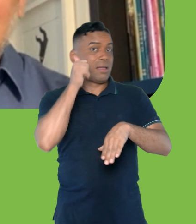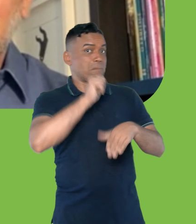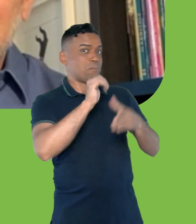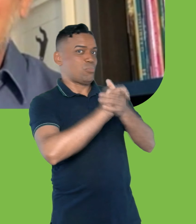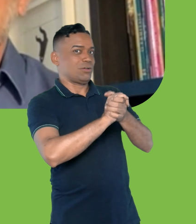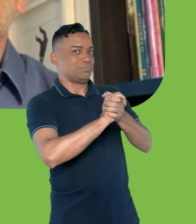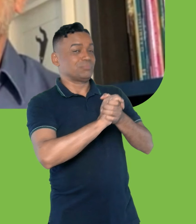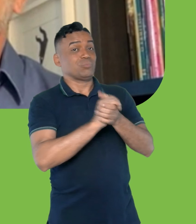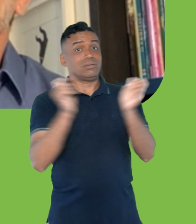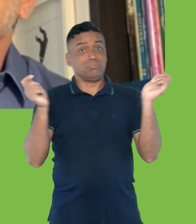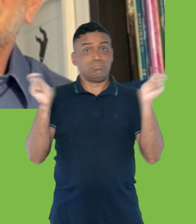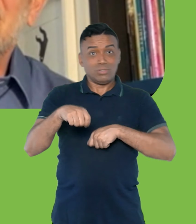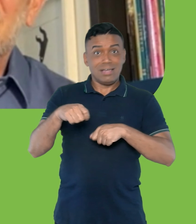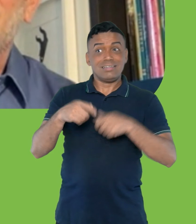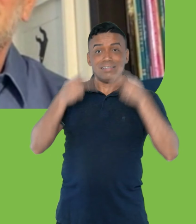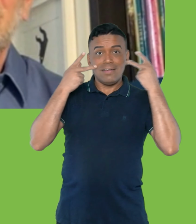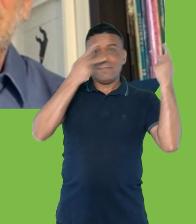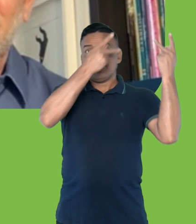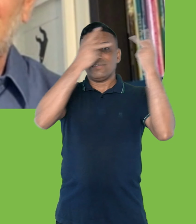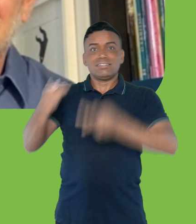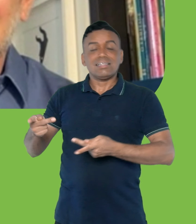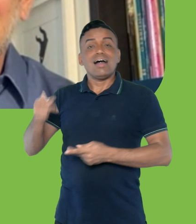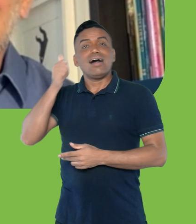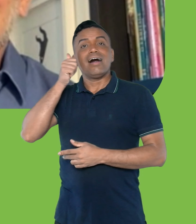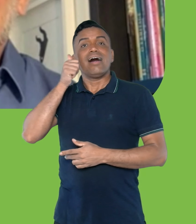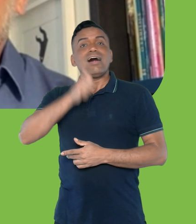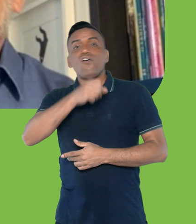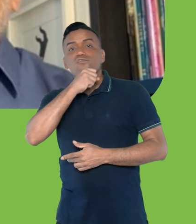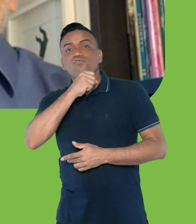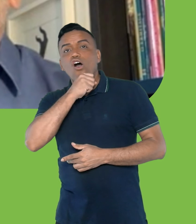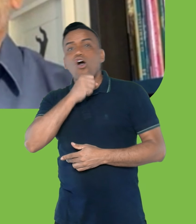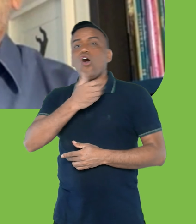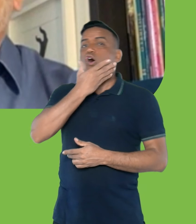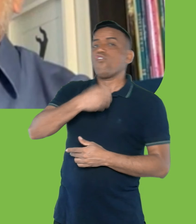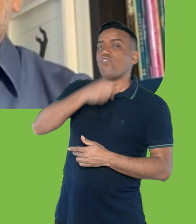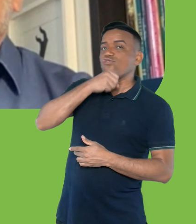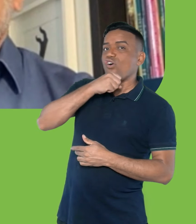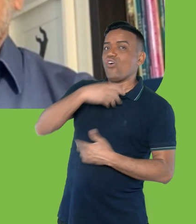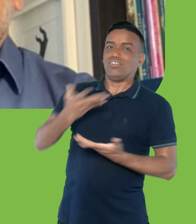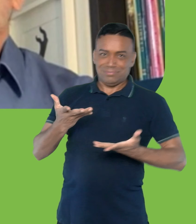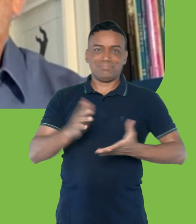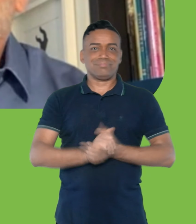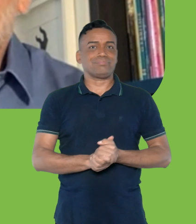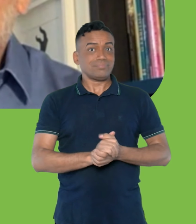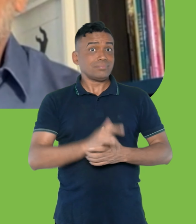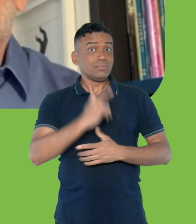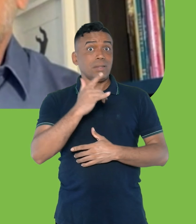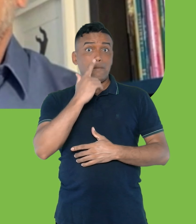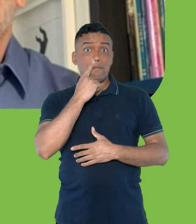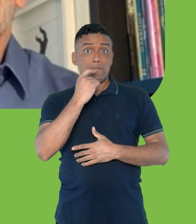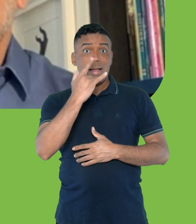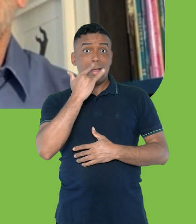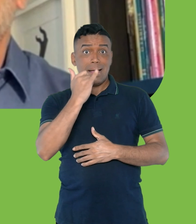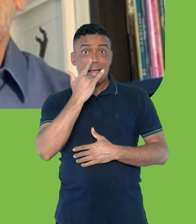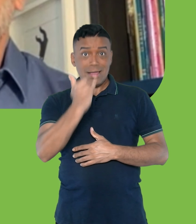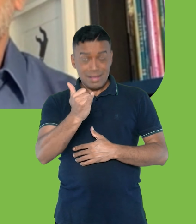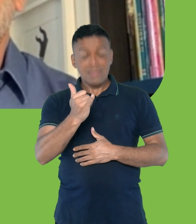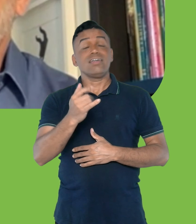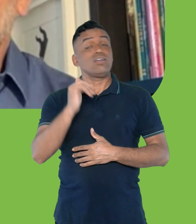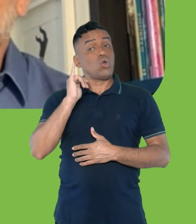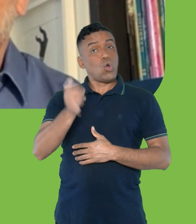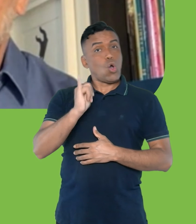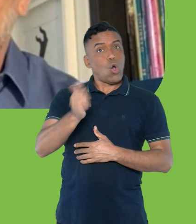para que eles pudessem então fazer a visita aos seus avós, né? Então, olha só, o pai conta uma mentirinha, né, faz, né, com ele